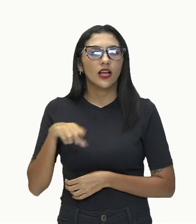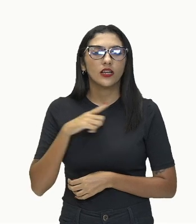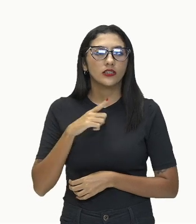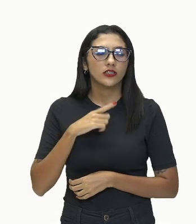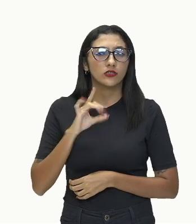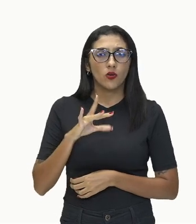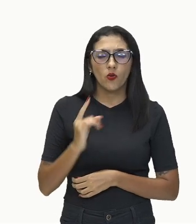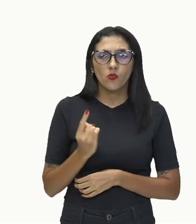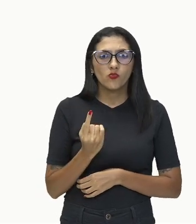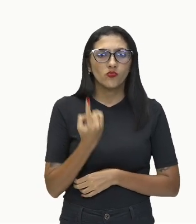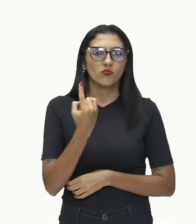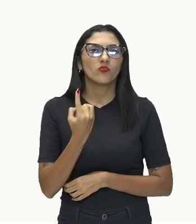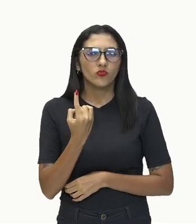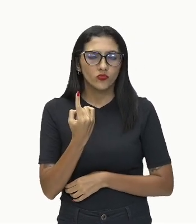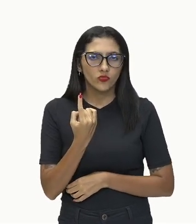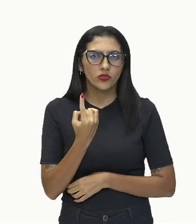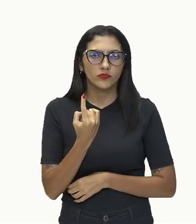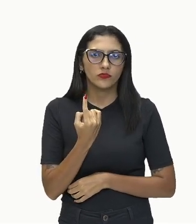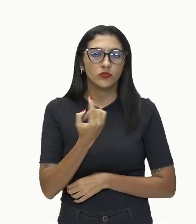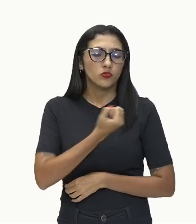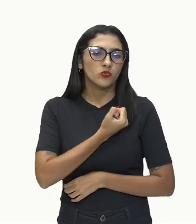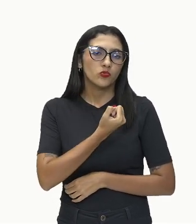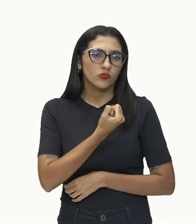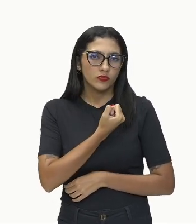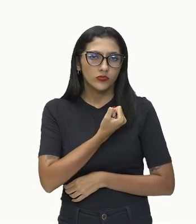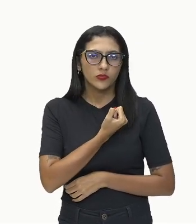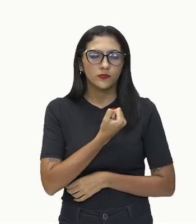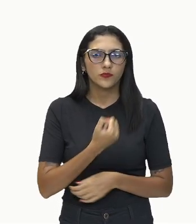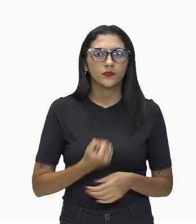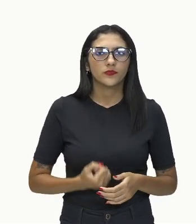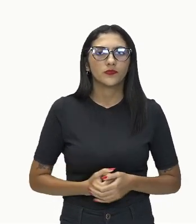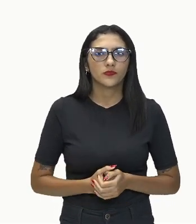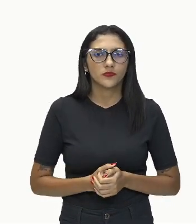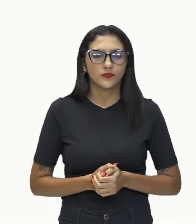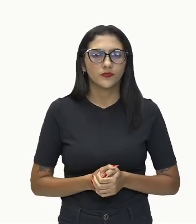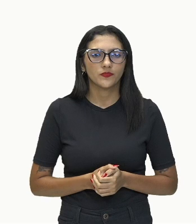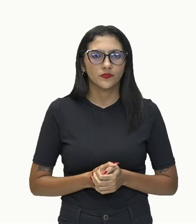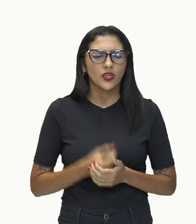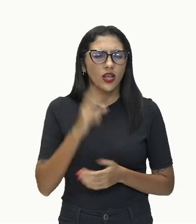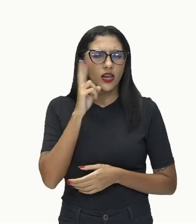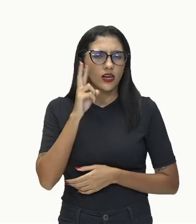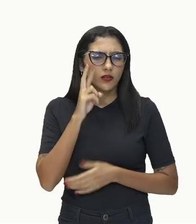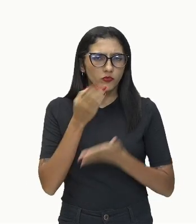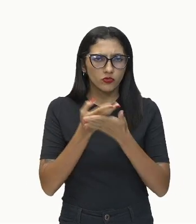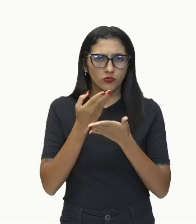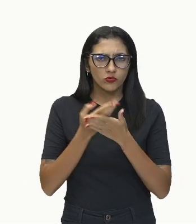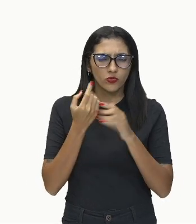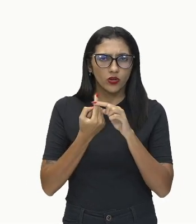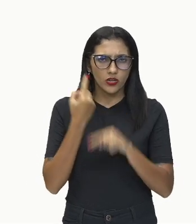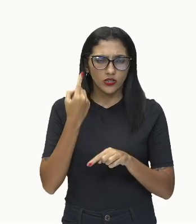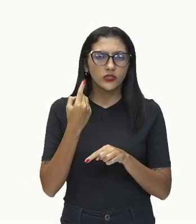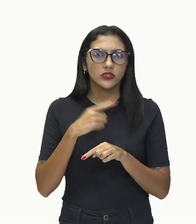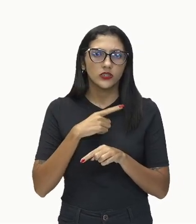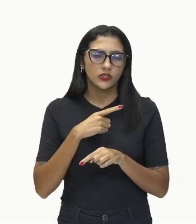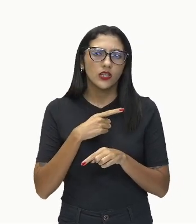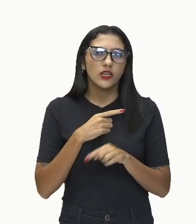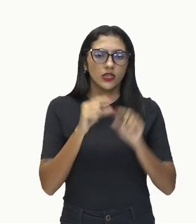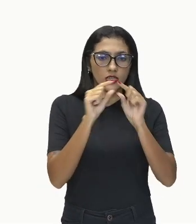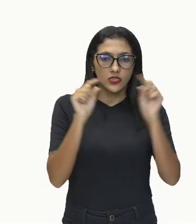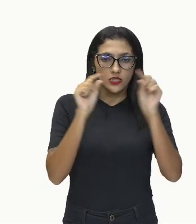e uma coluna. Nós aprendemos que as matrizes, né, são formadas por linhas e